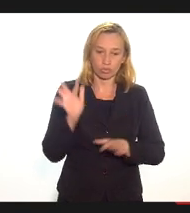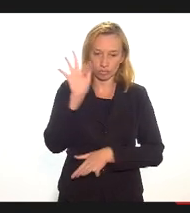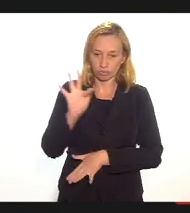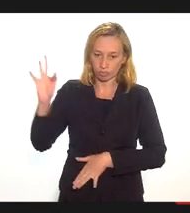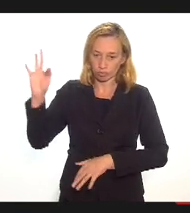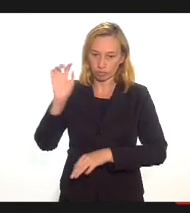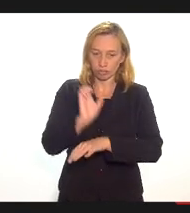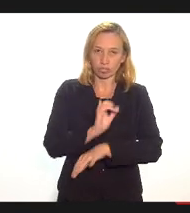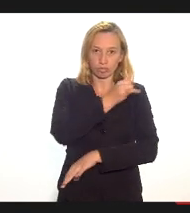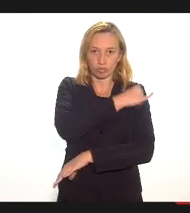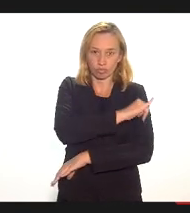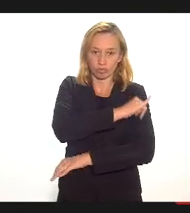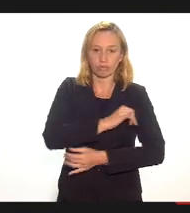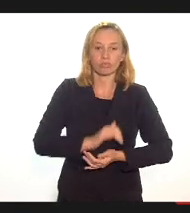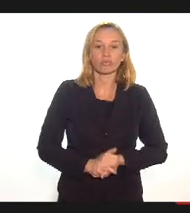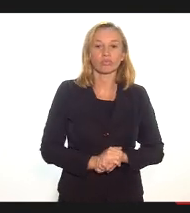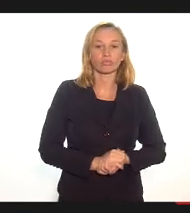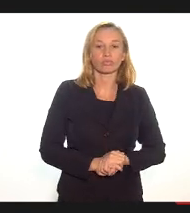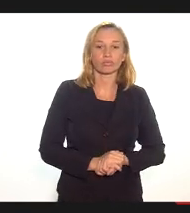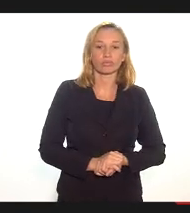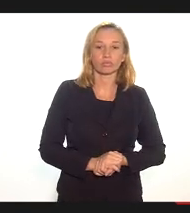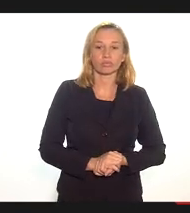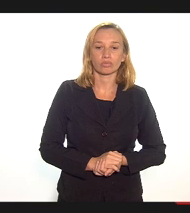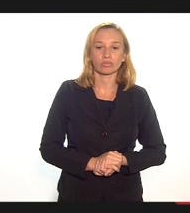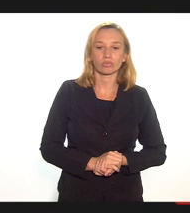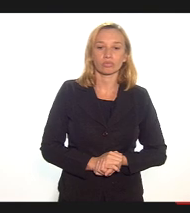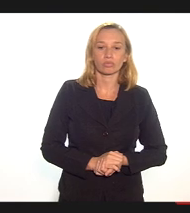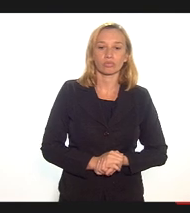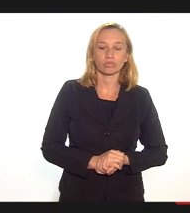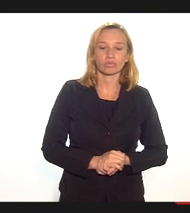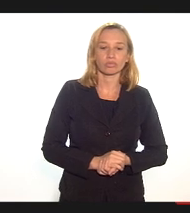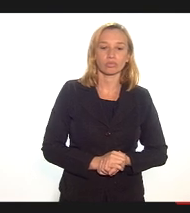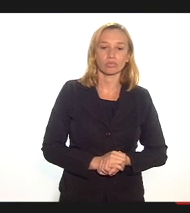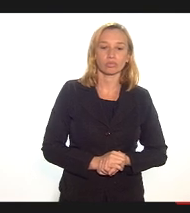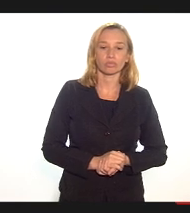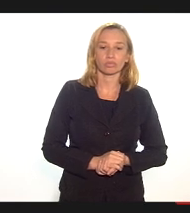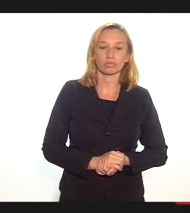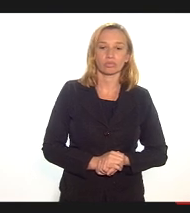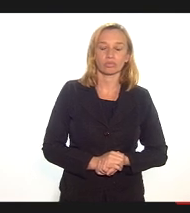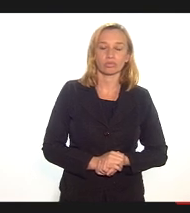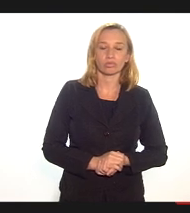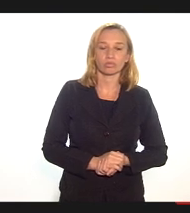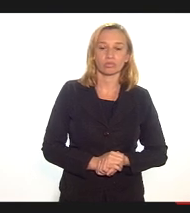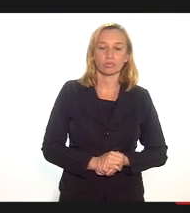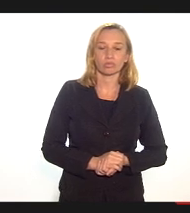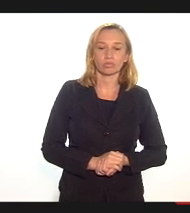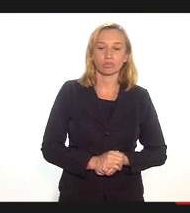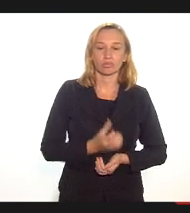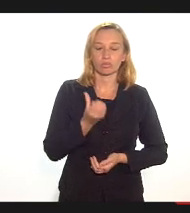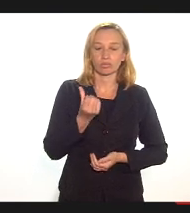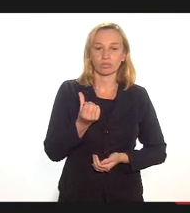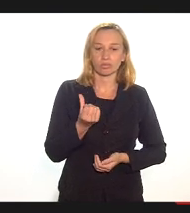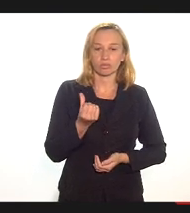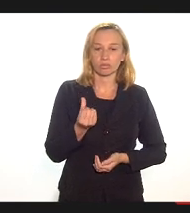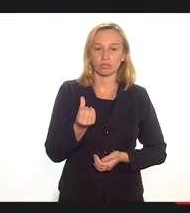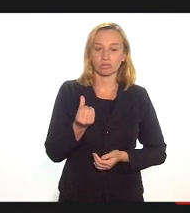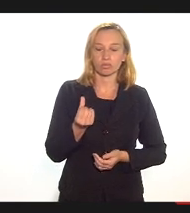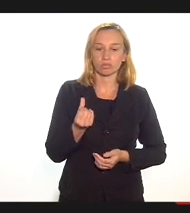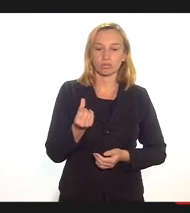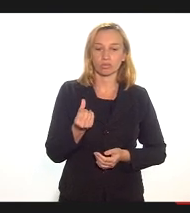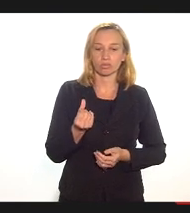Estado do Rio de Janeiro, que abarca aí 6 grandes hospitais e 3 institutos.